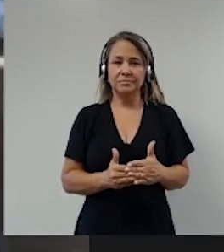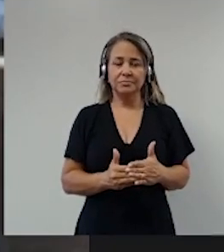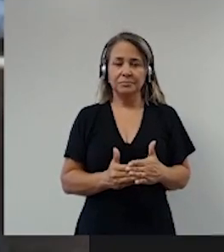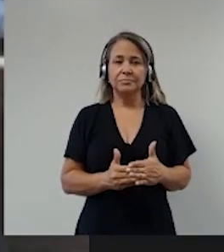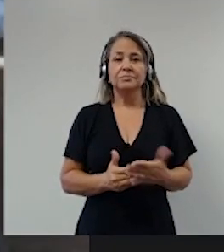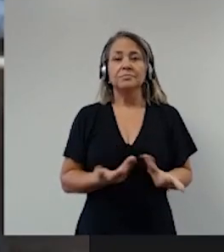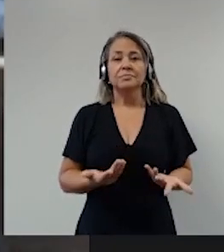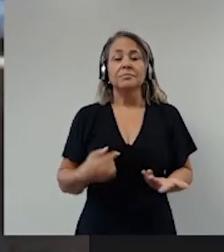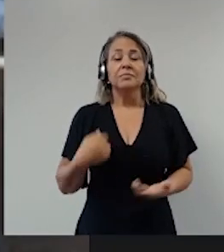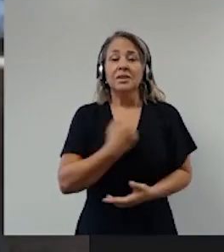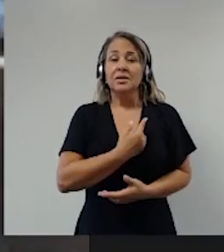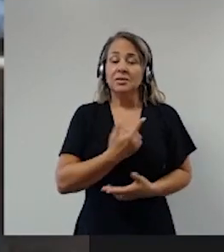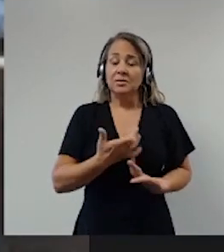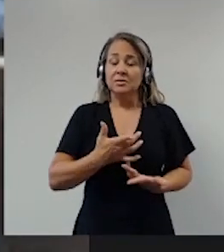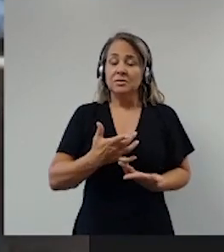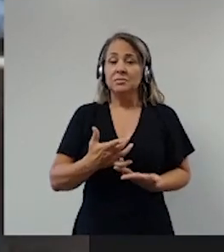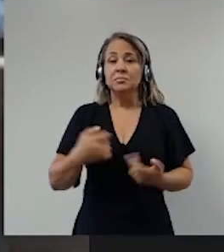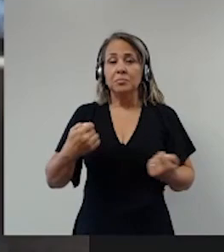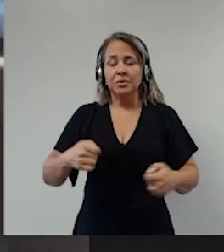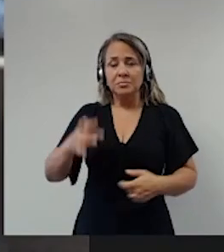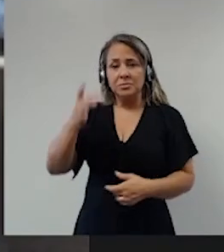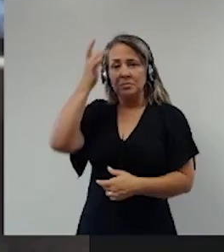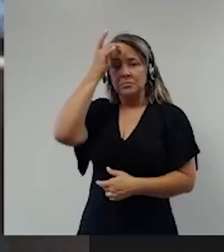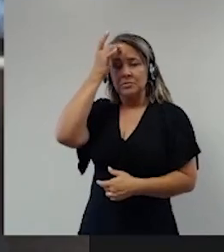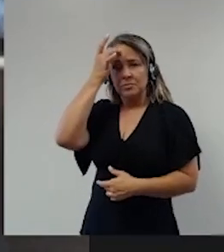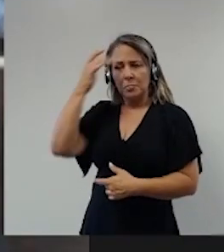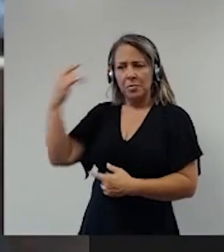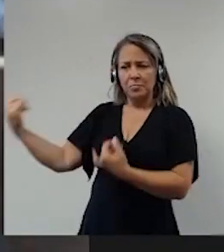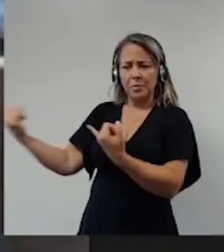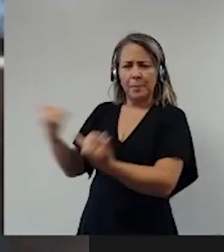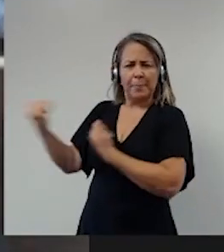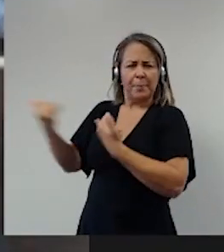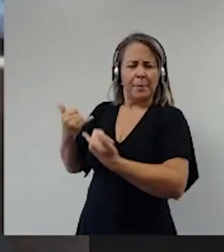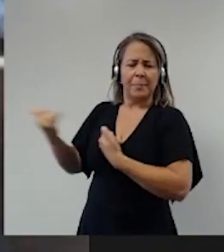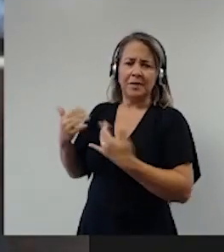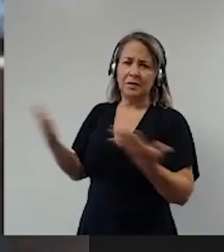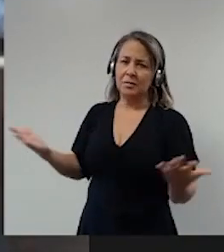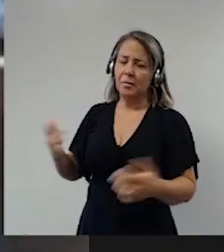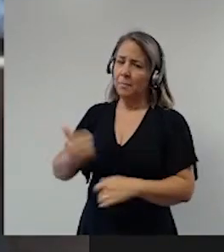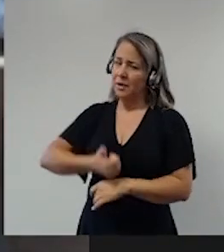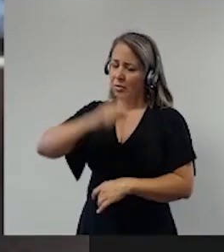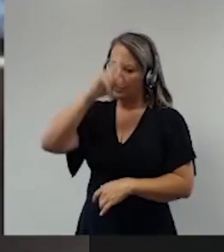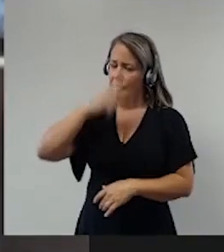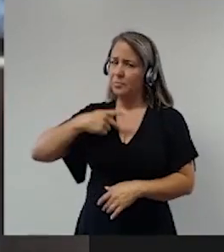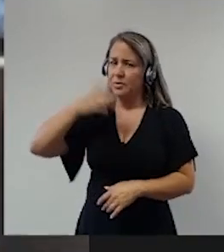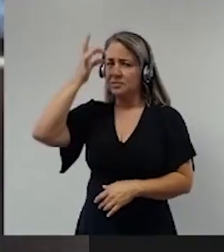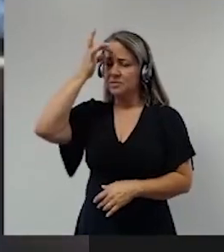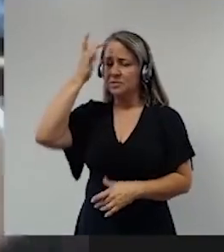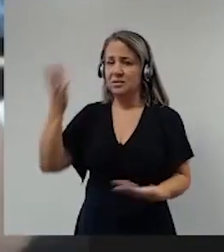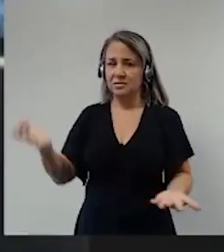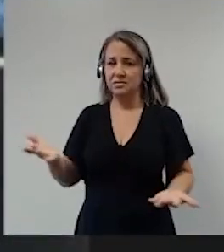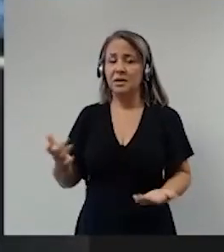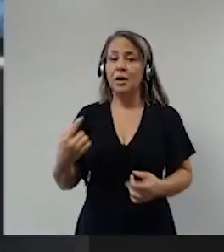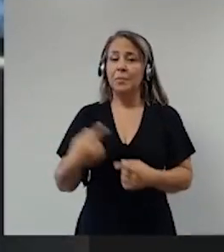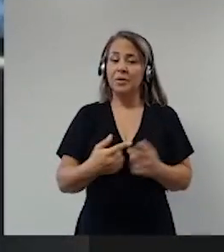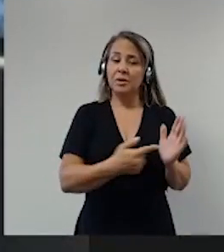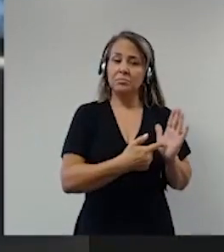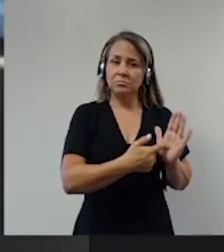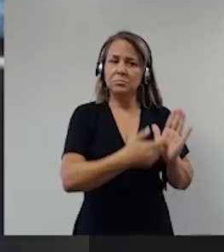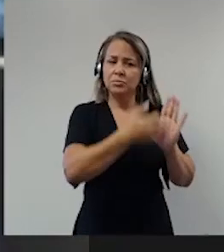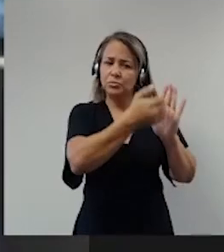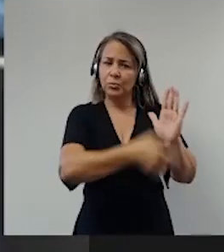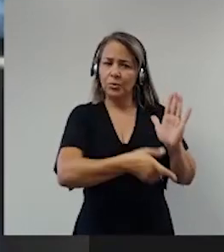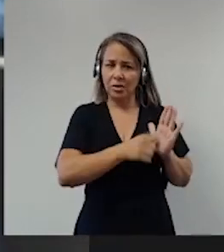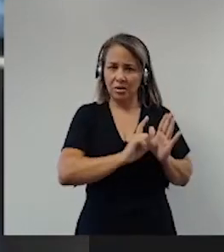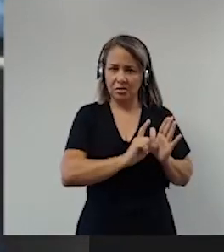terceira que não a sua própria consciência. Porque, como disse aqui o doutor Marcos no início, e depois o doutor Maurício traçou isso de uma maneira